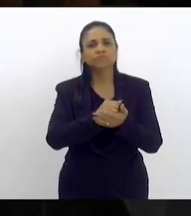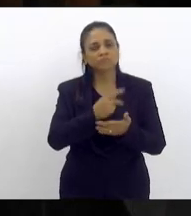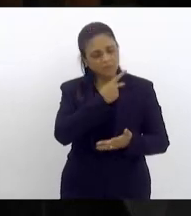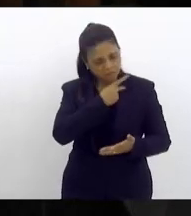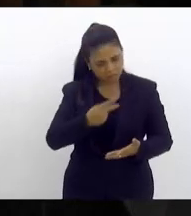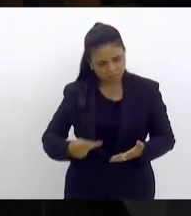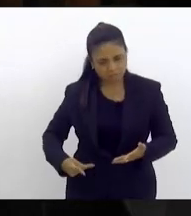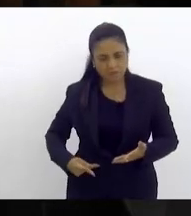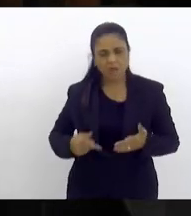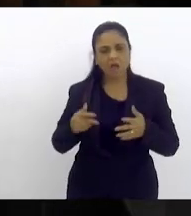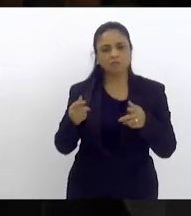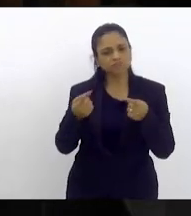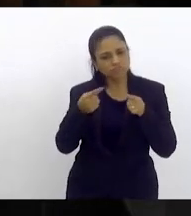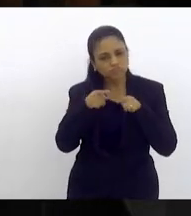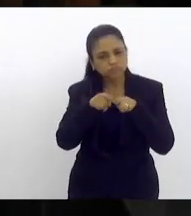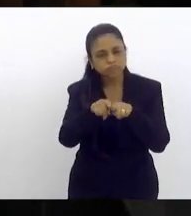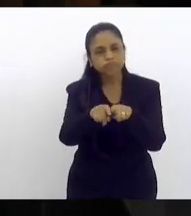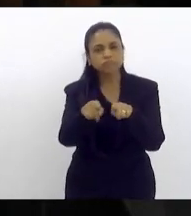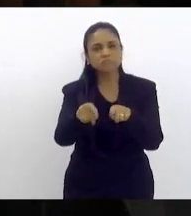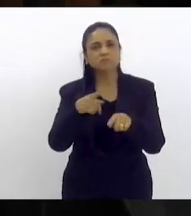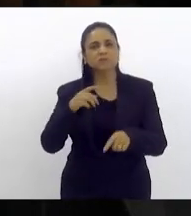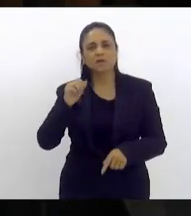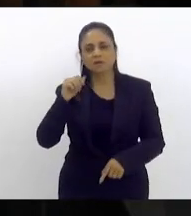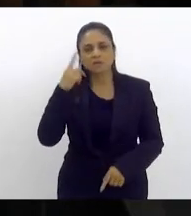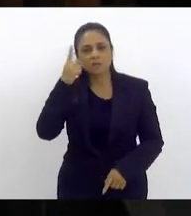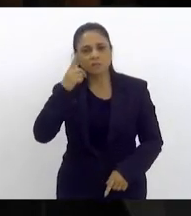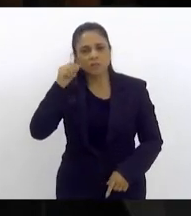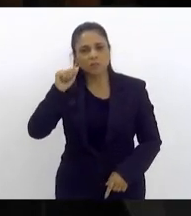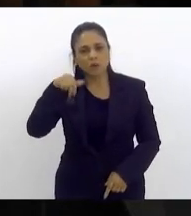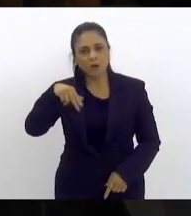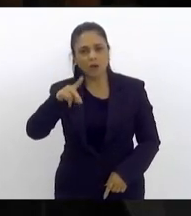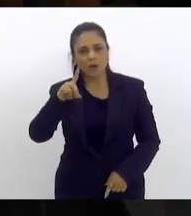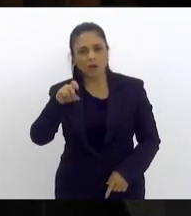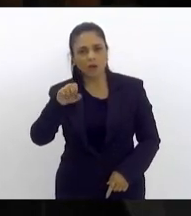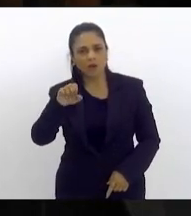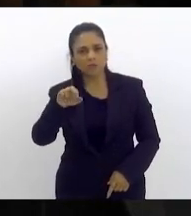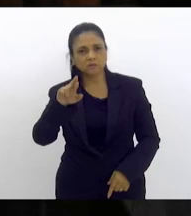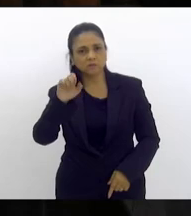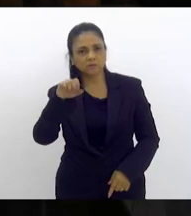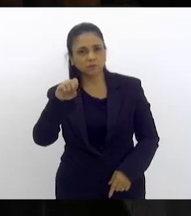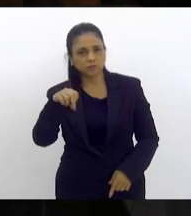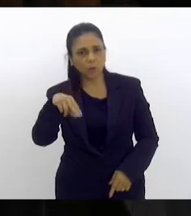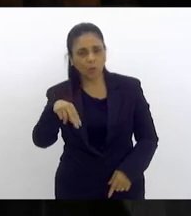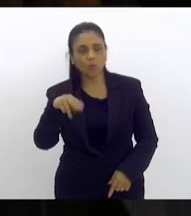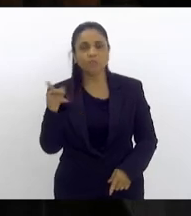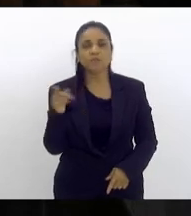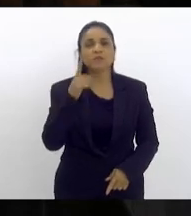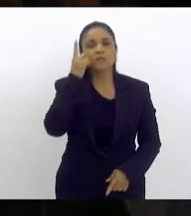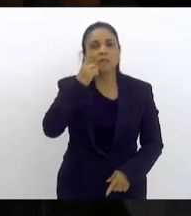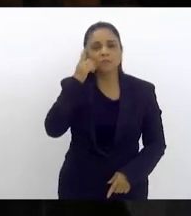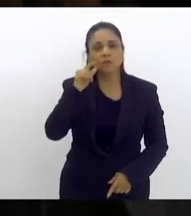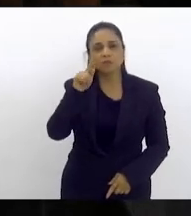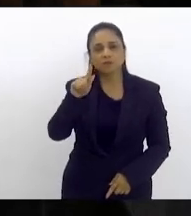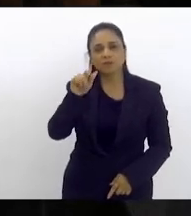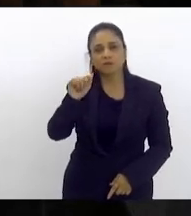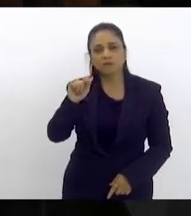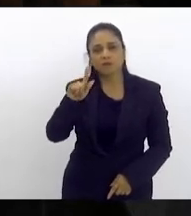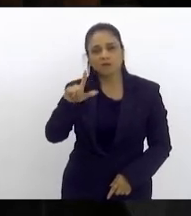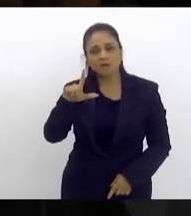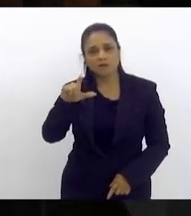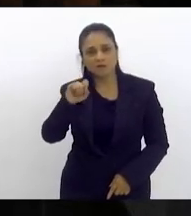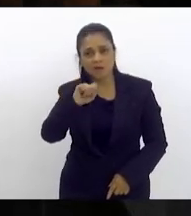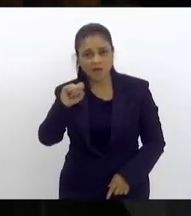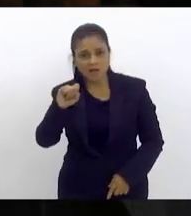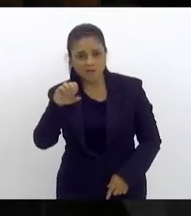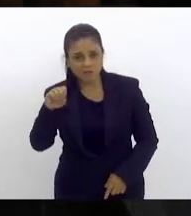deputadanderson Moraes Deputado Thiago Gagliasso que a gente não pode ouvir calado essas asneiras de sempre essa mentira de sempre essa